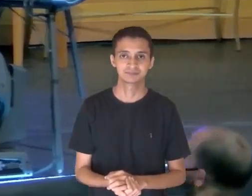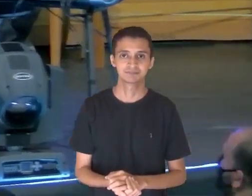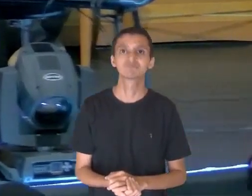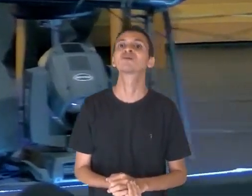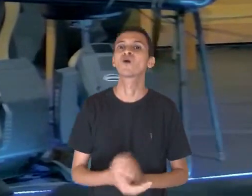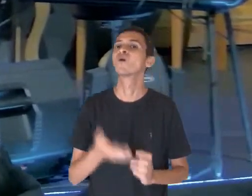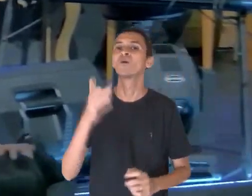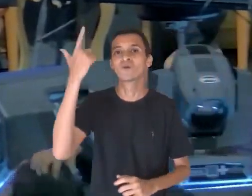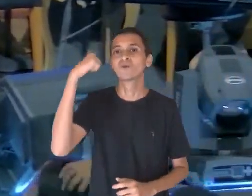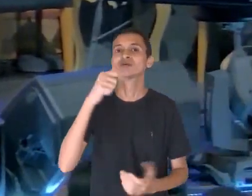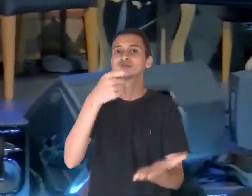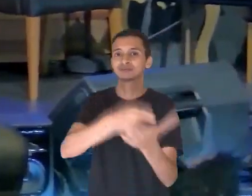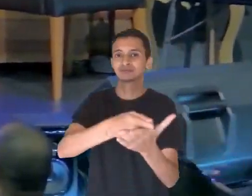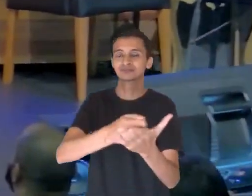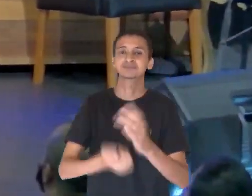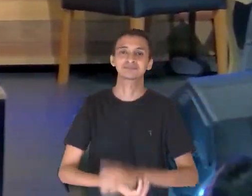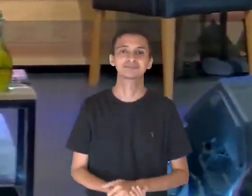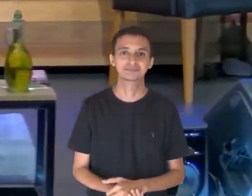Comprei.